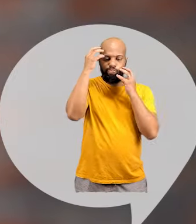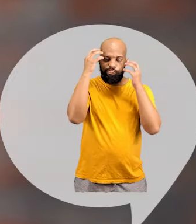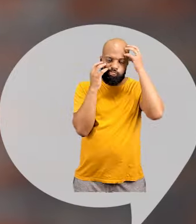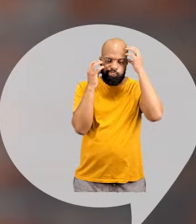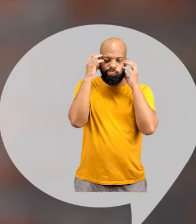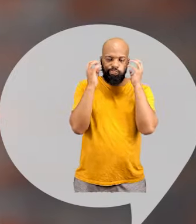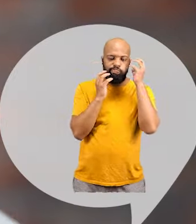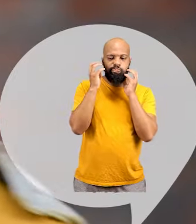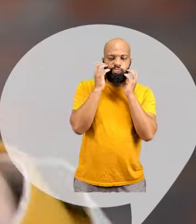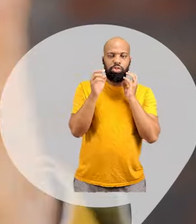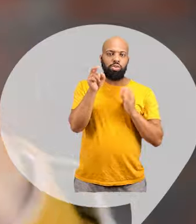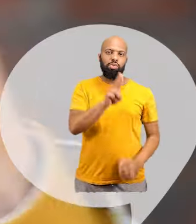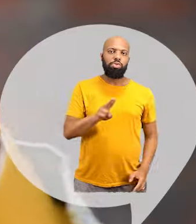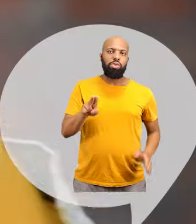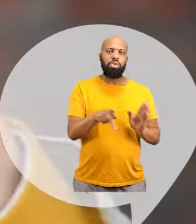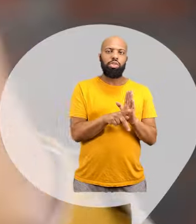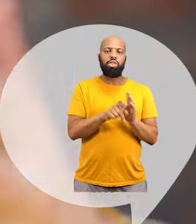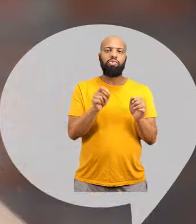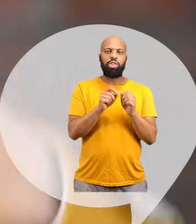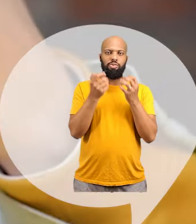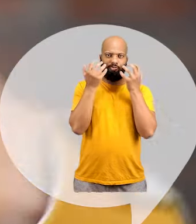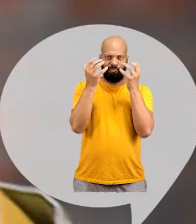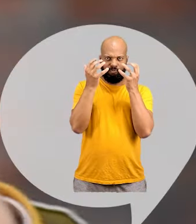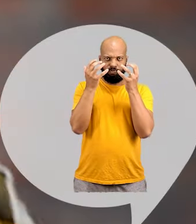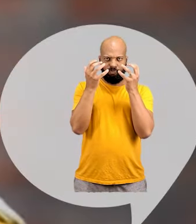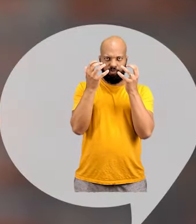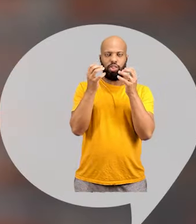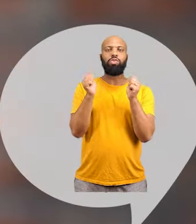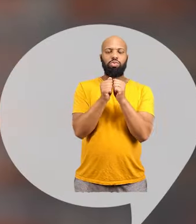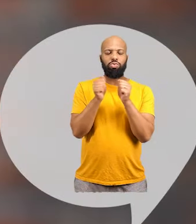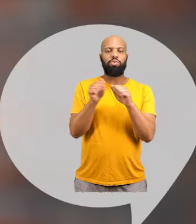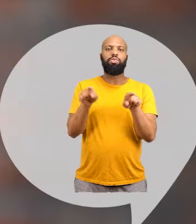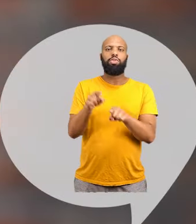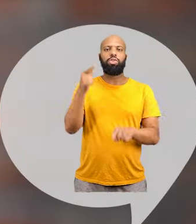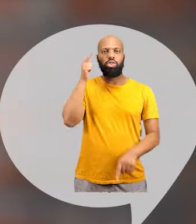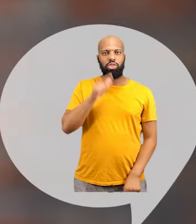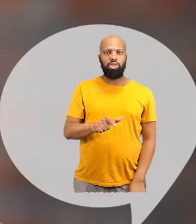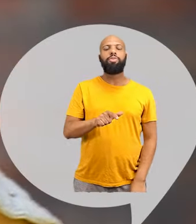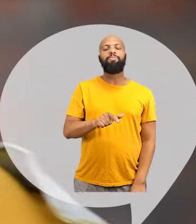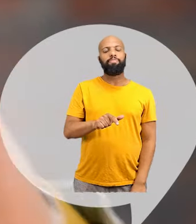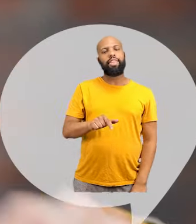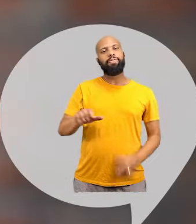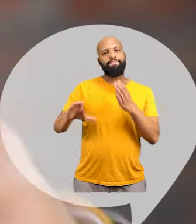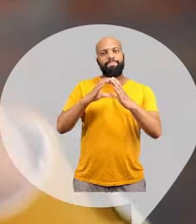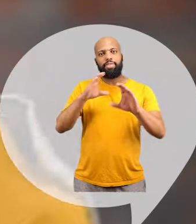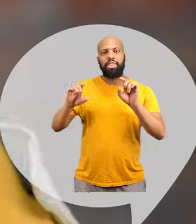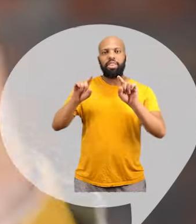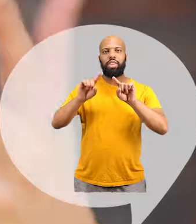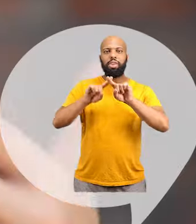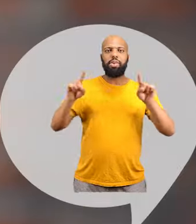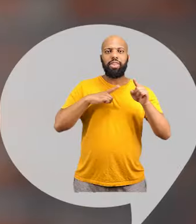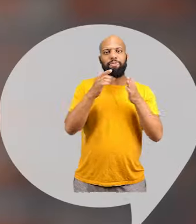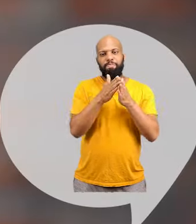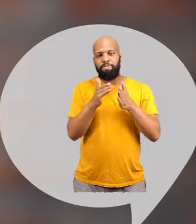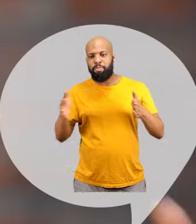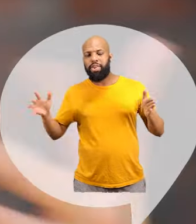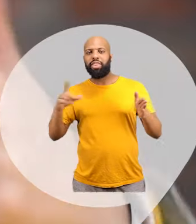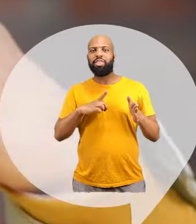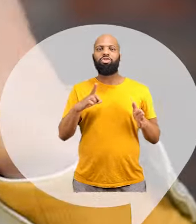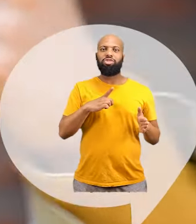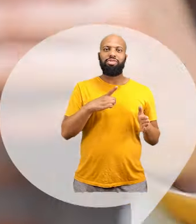que tem aqui dentro do nosso rosto para fazer o rosto vibrar para gente vibrar junto e assim por um tempo essas cavidade